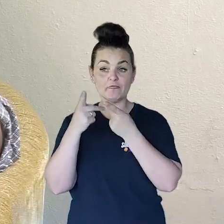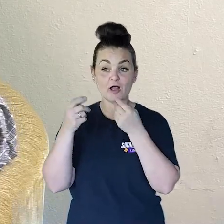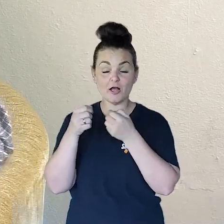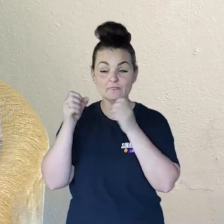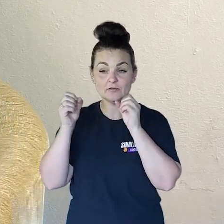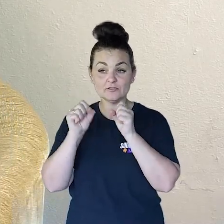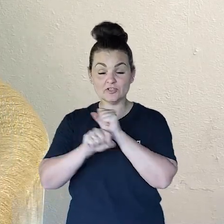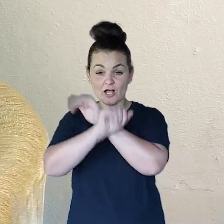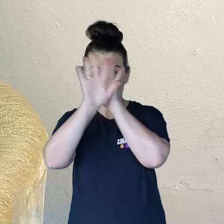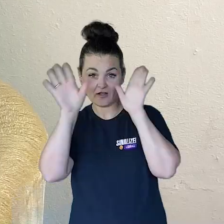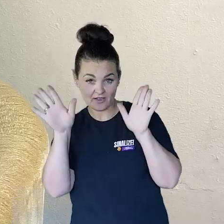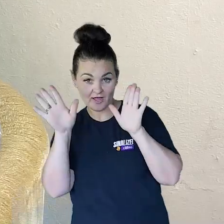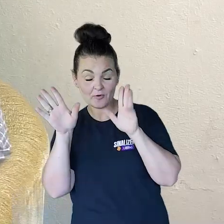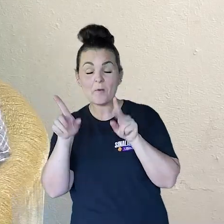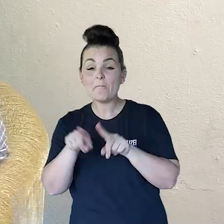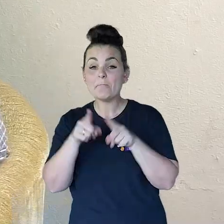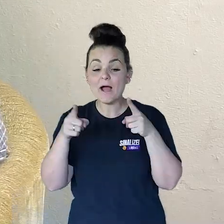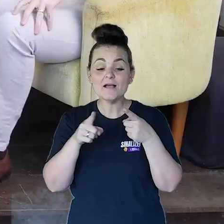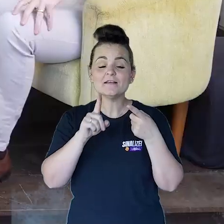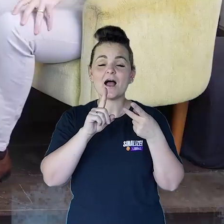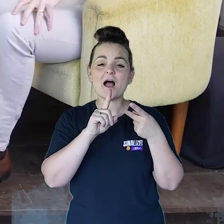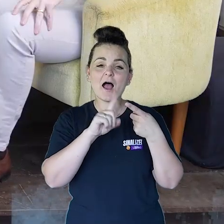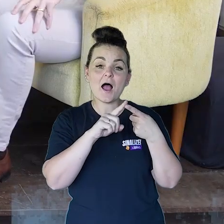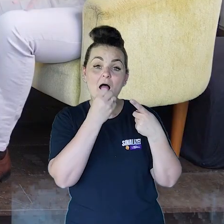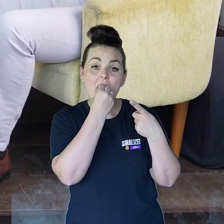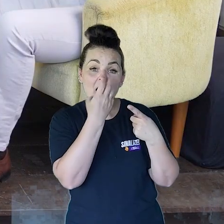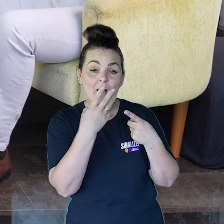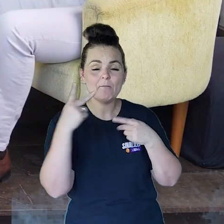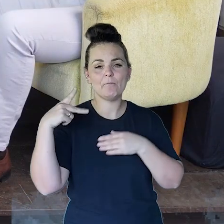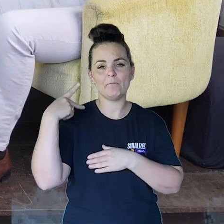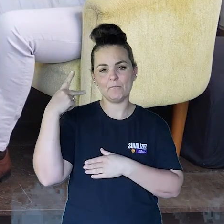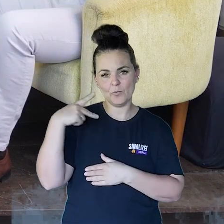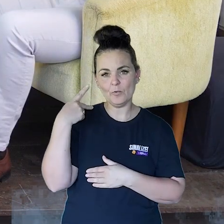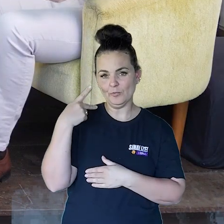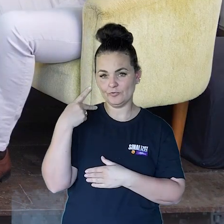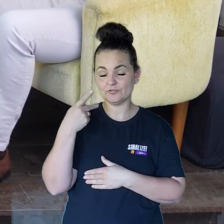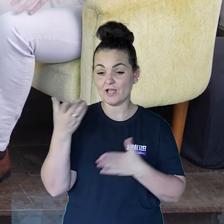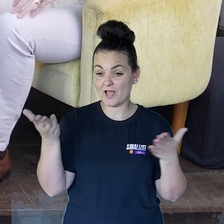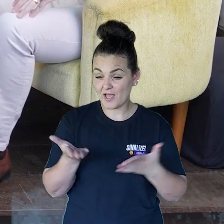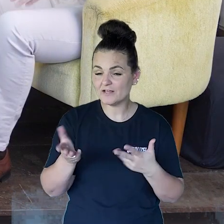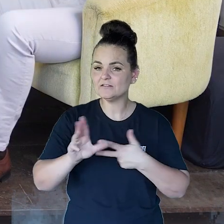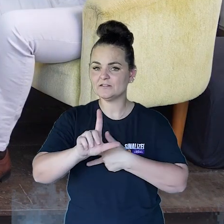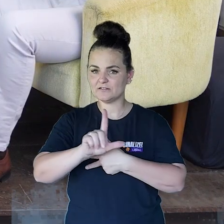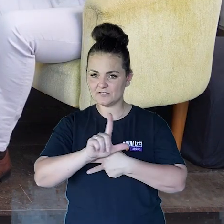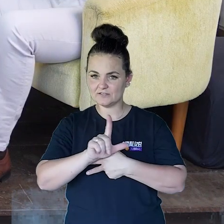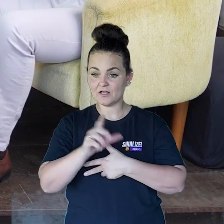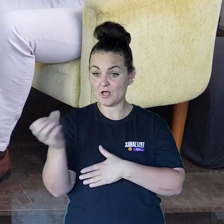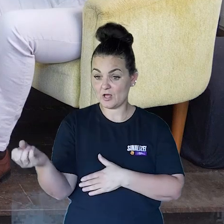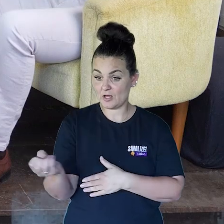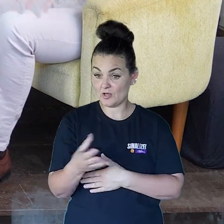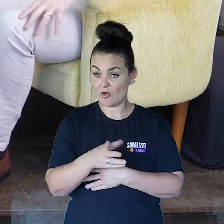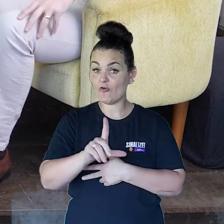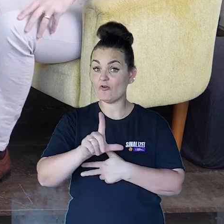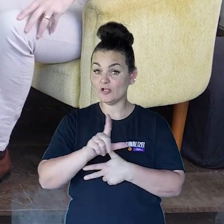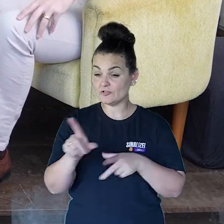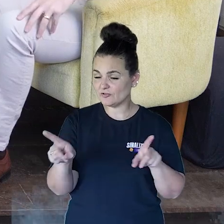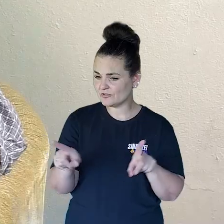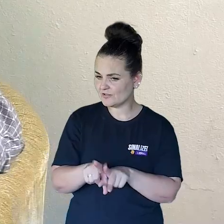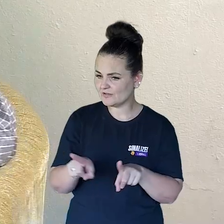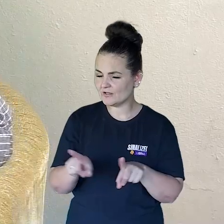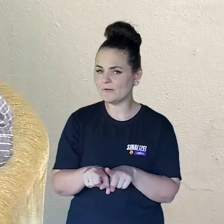públicos os atos, mas a boa política, e eu posso dizer que esta legislatura atual, e com a nova